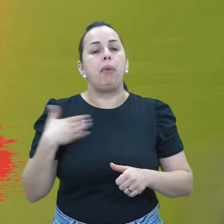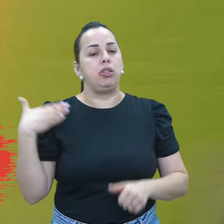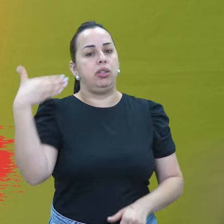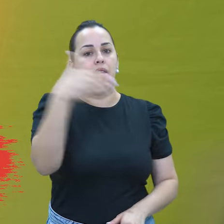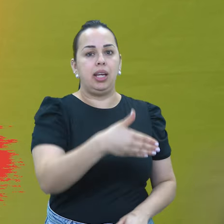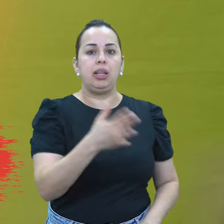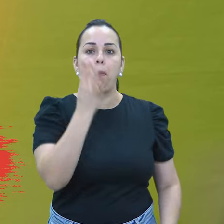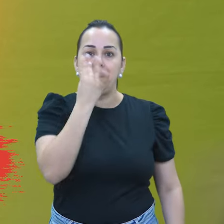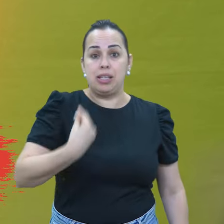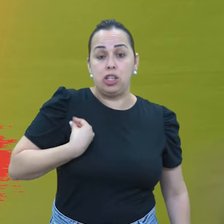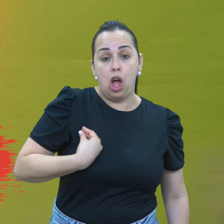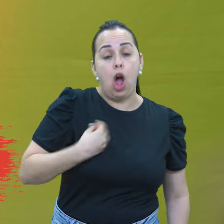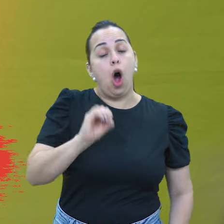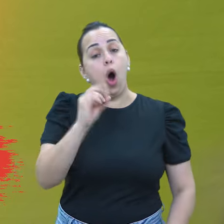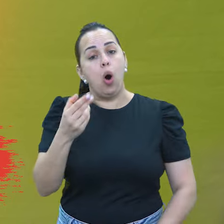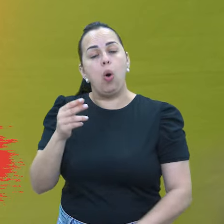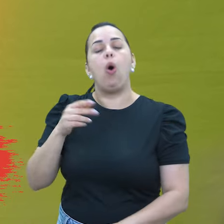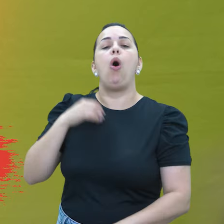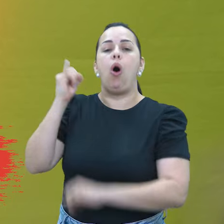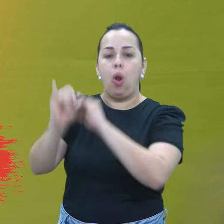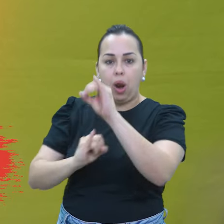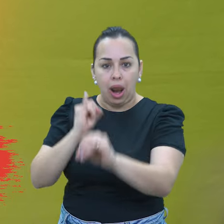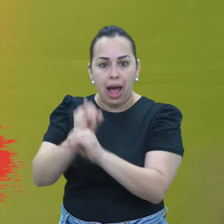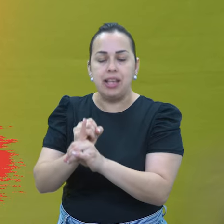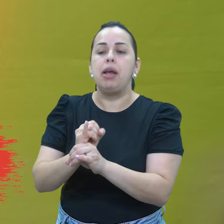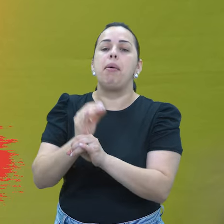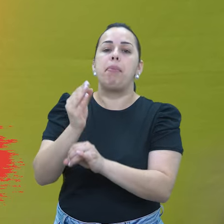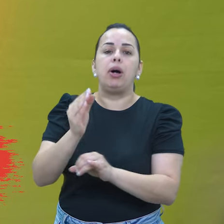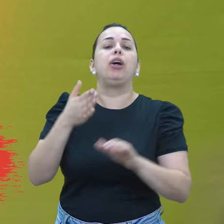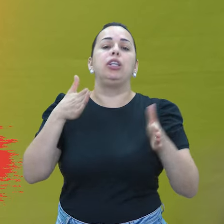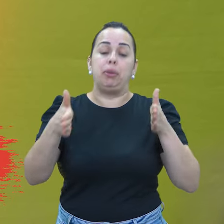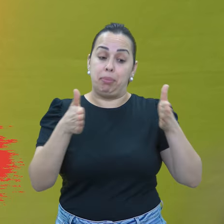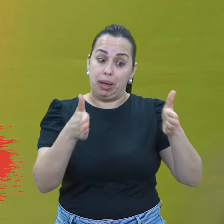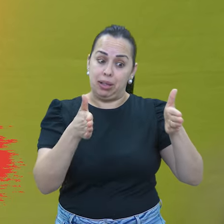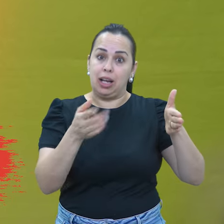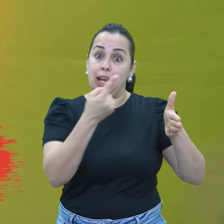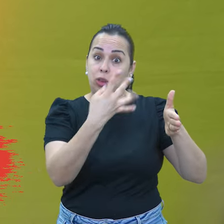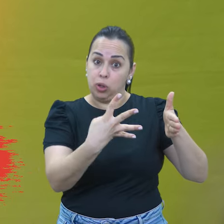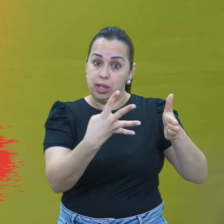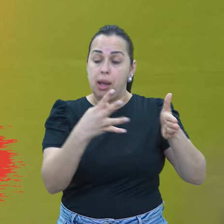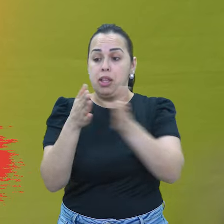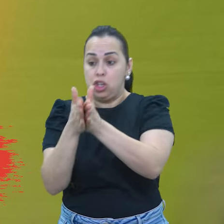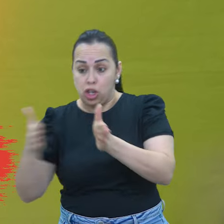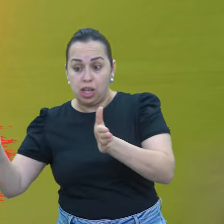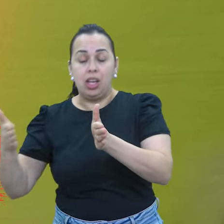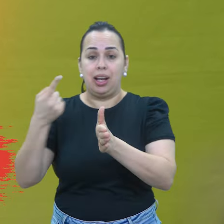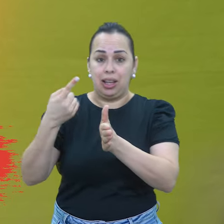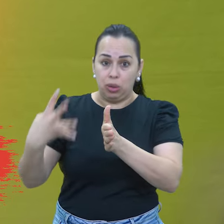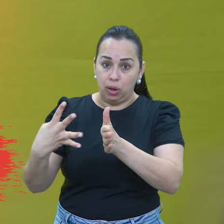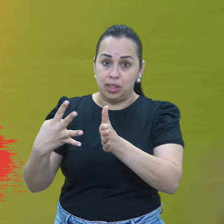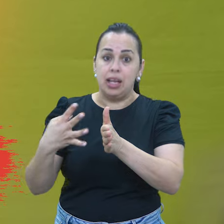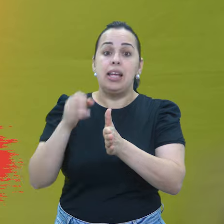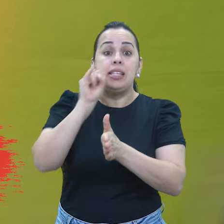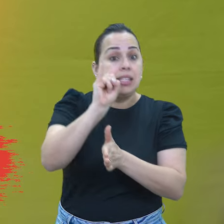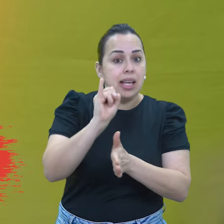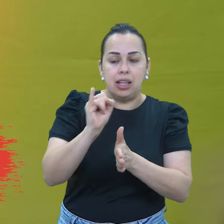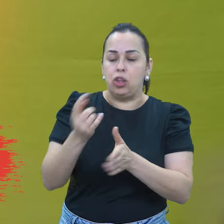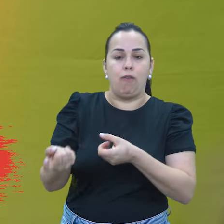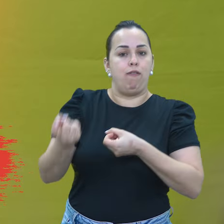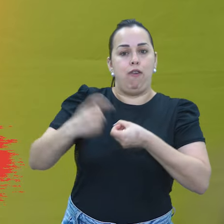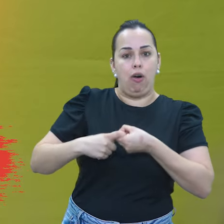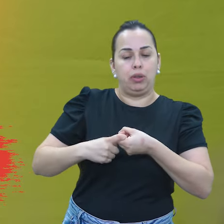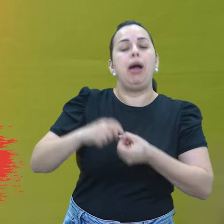ir presencialmente ou fazer isso através do sistema online da biblioteca. É importante respeitar o prazo, hein? Porque tem multa para os livros que não